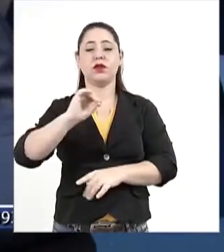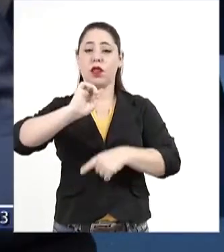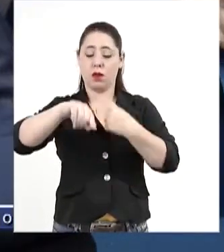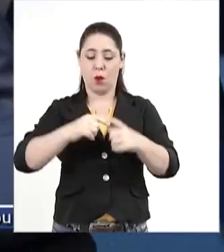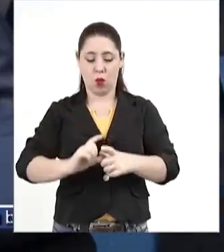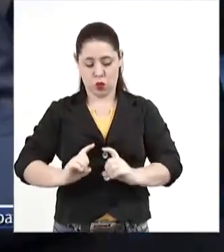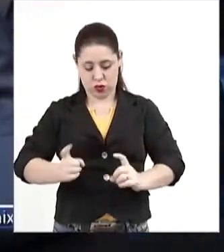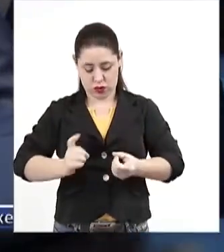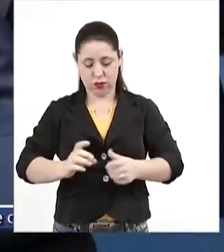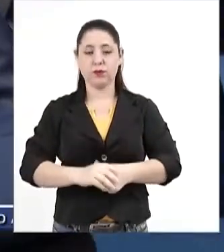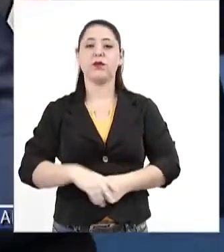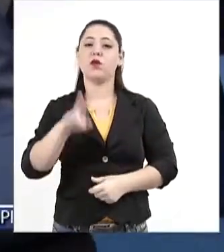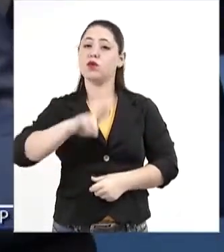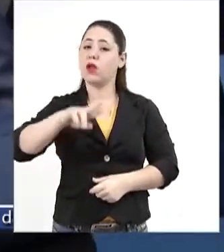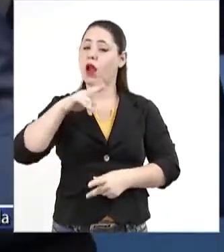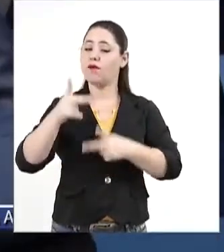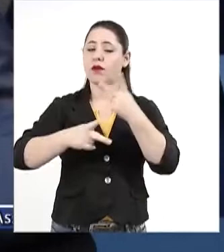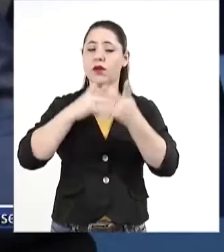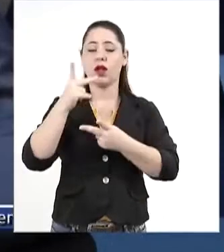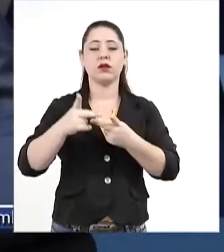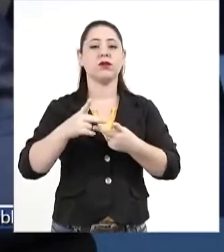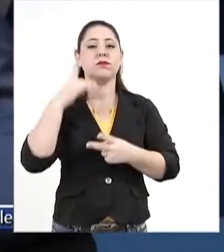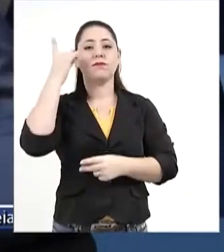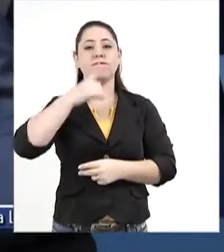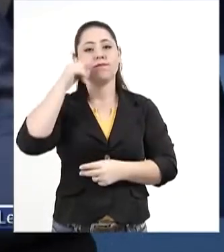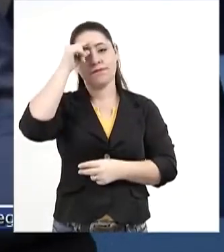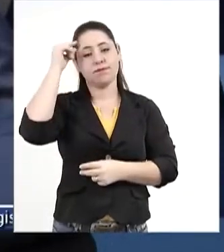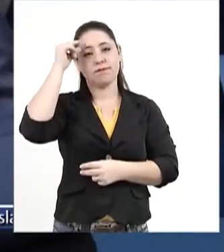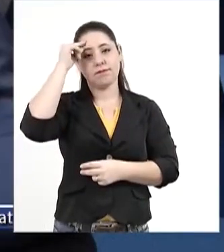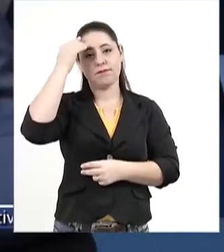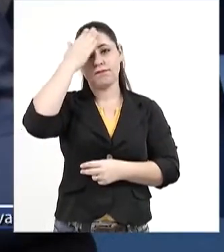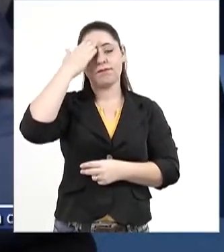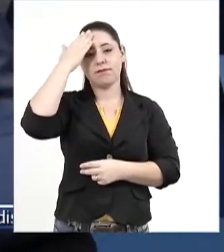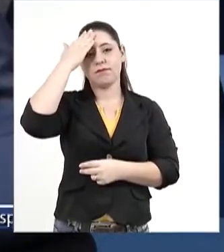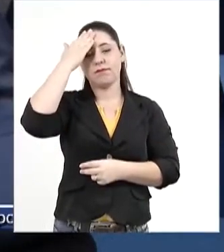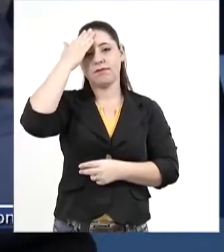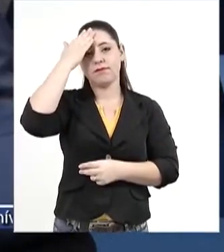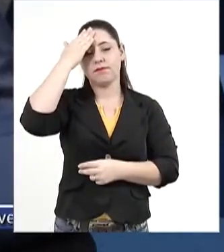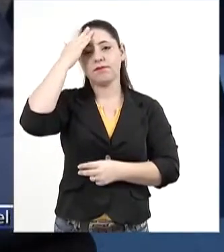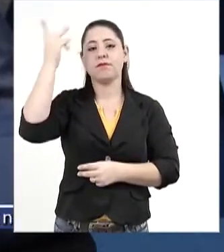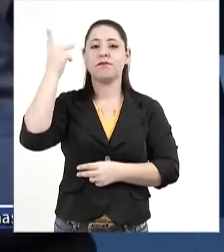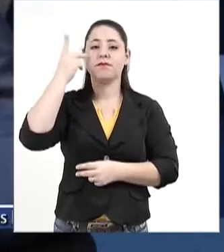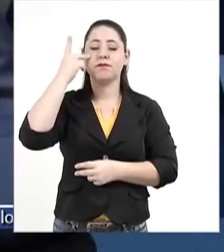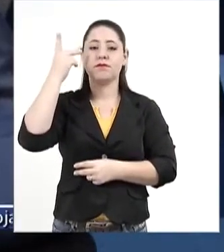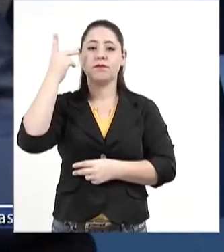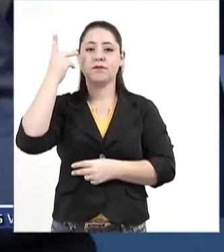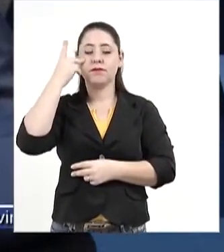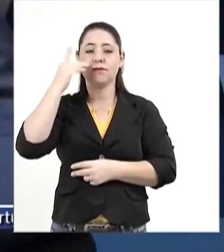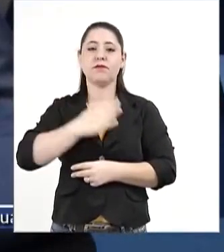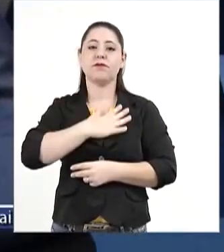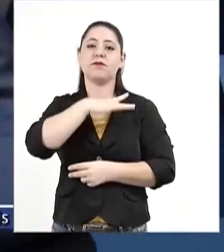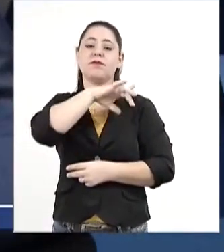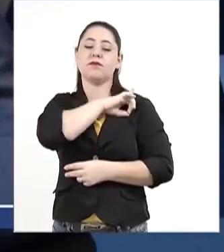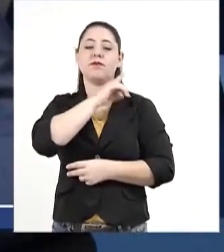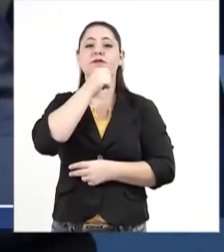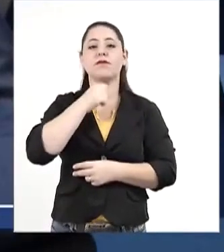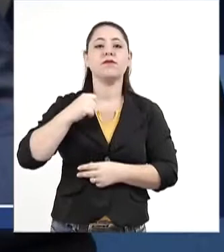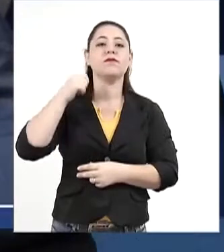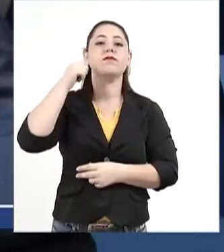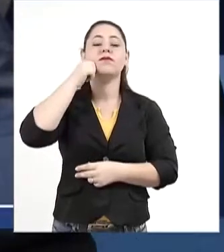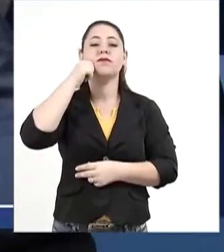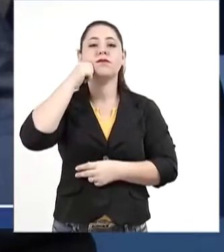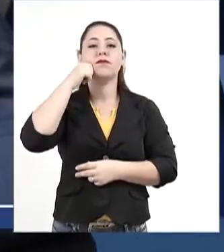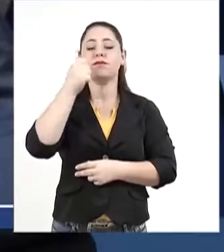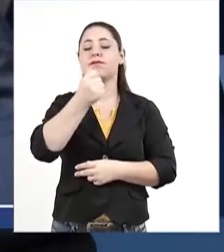pequeno expediente. Usaram da palavra os deputados Herculano Borges Barbosinha, Pedro Kemp, Coronel Davi, Antônio Vaz, Neno Razuc, Felipe